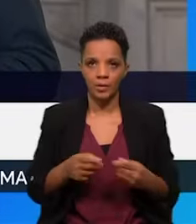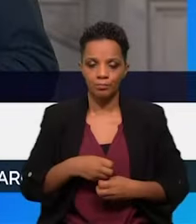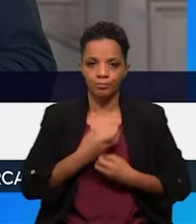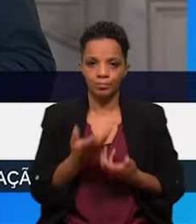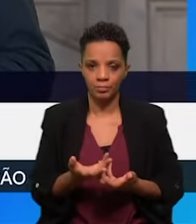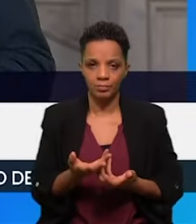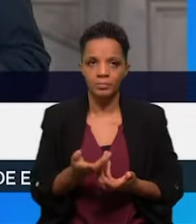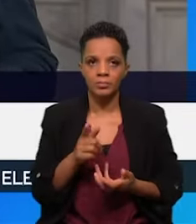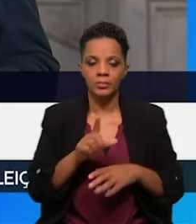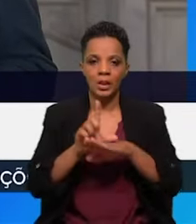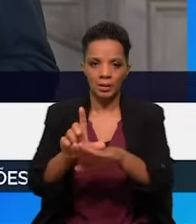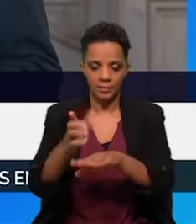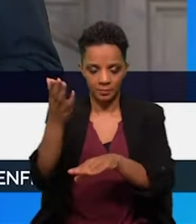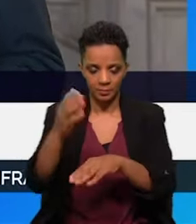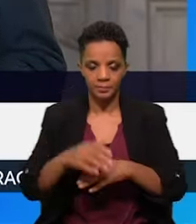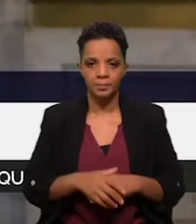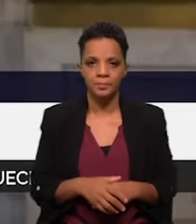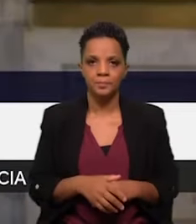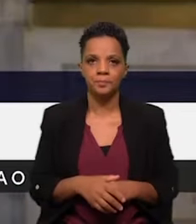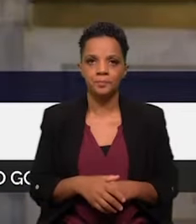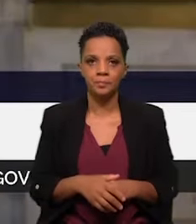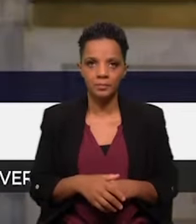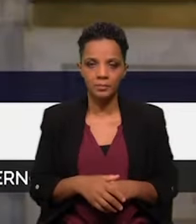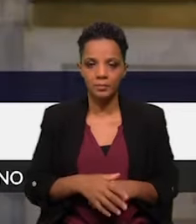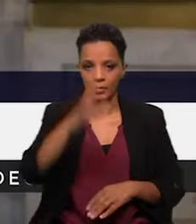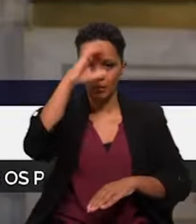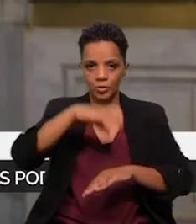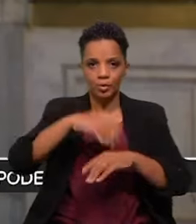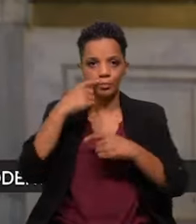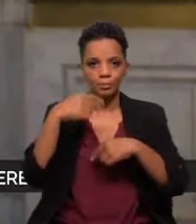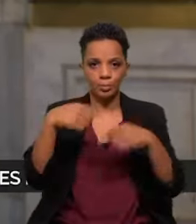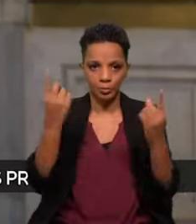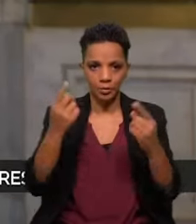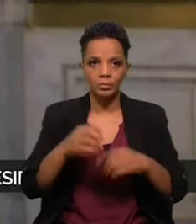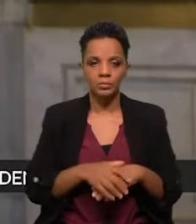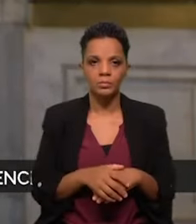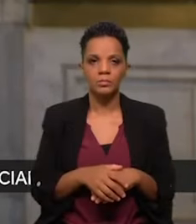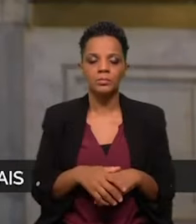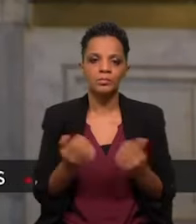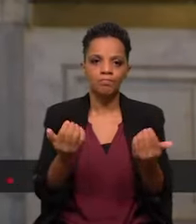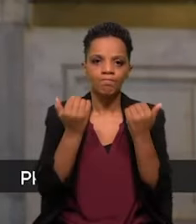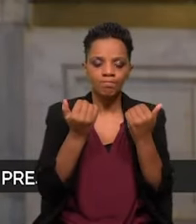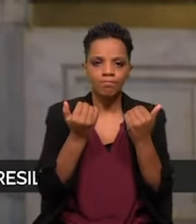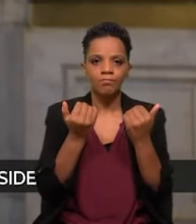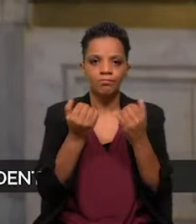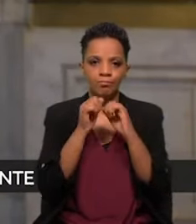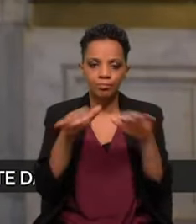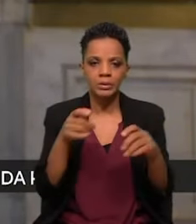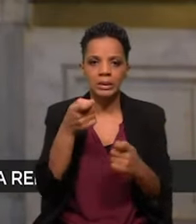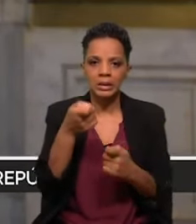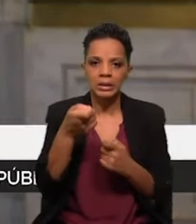Reação do LIVRE, Rui Tavares. Na versão de um Ministério Público que faz fugas de informação a